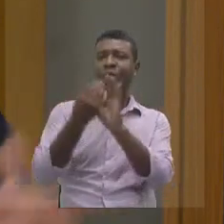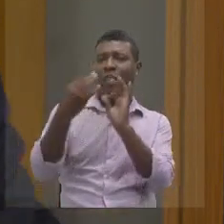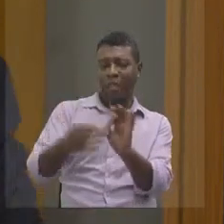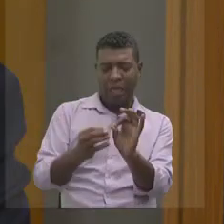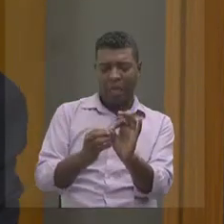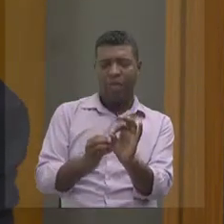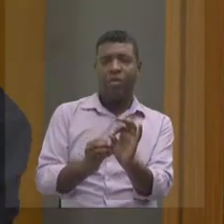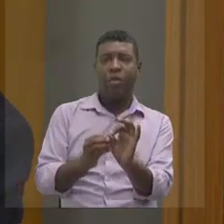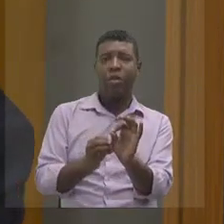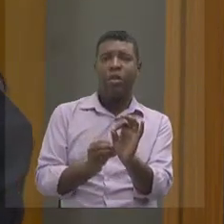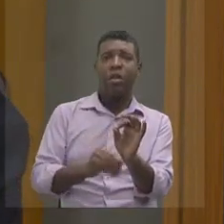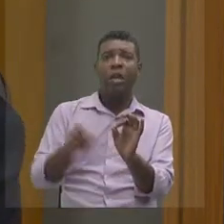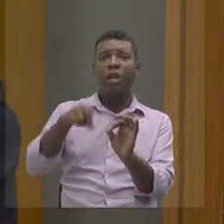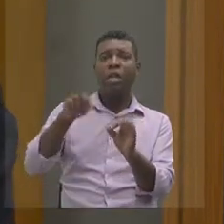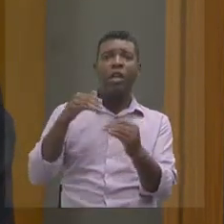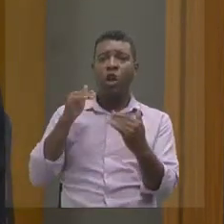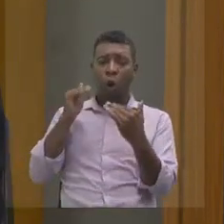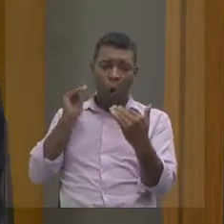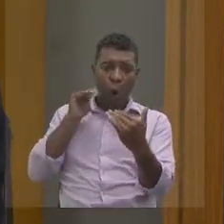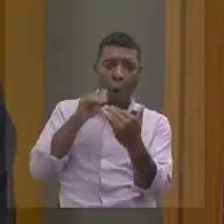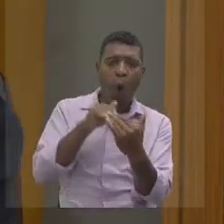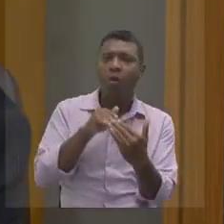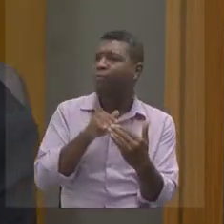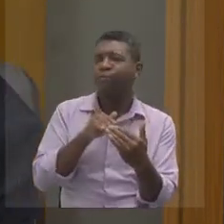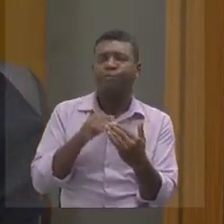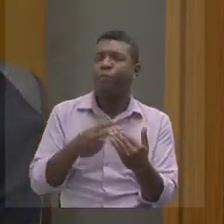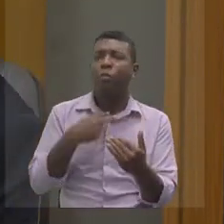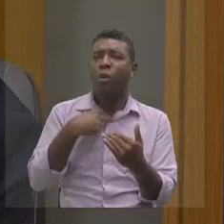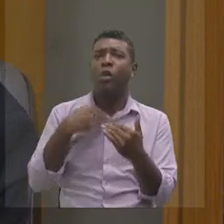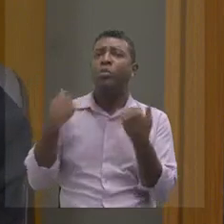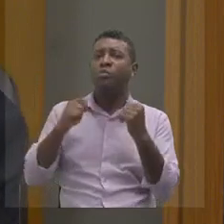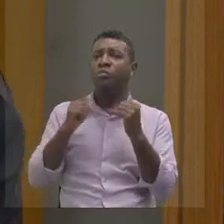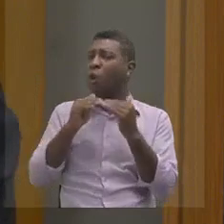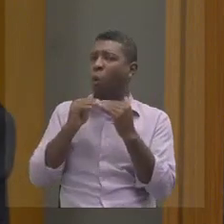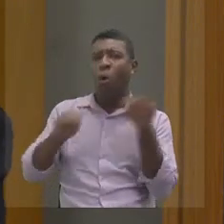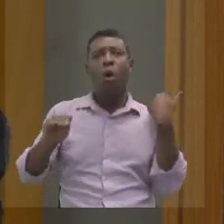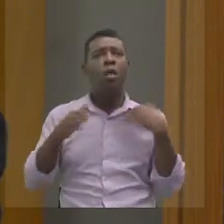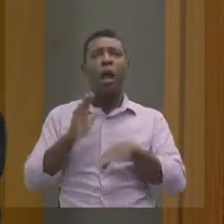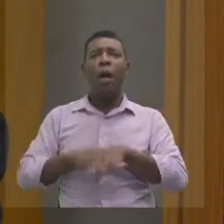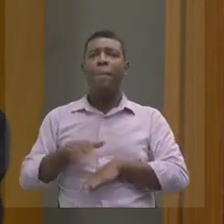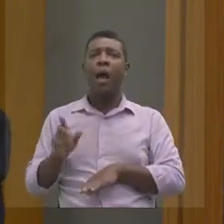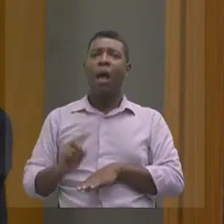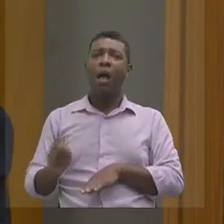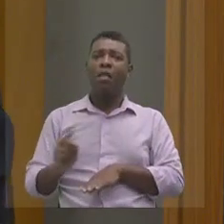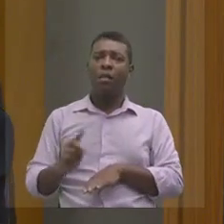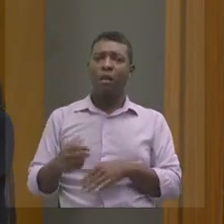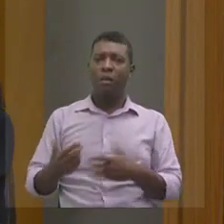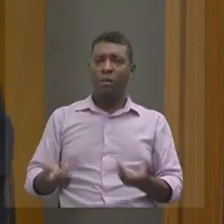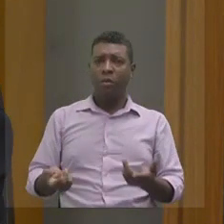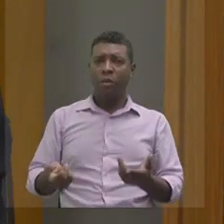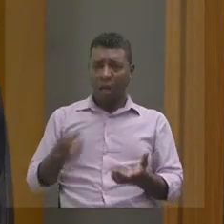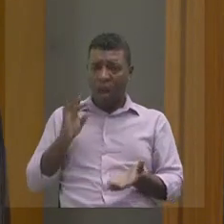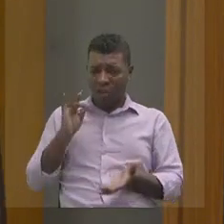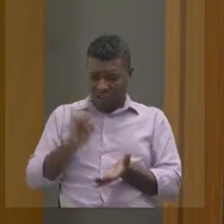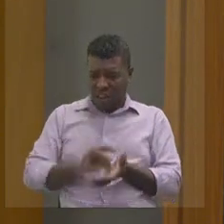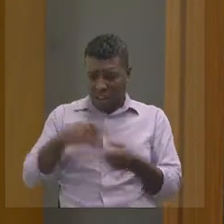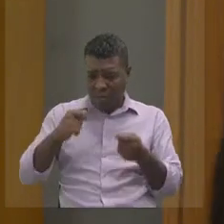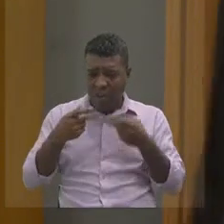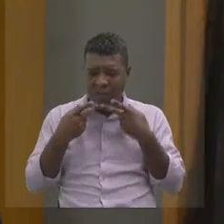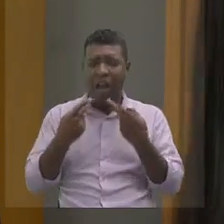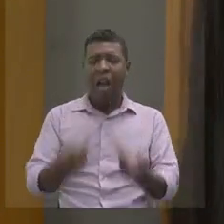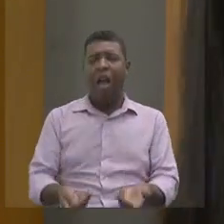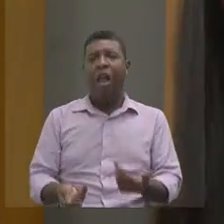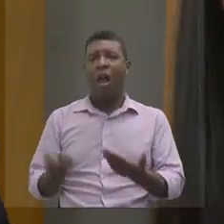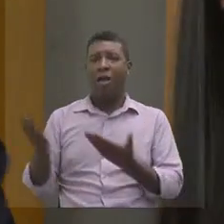pode concordar com isso não sabe com essas coisas não chega vamos concordar com isso mais não na verdade seja dita né então